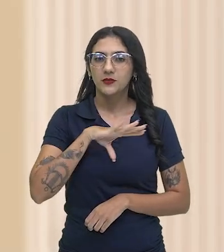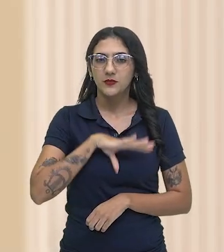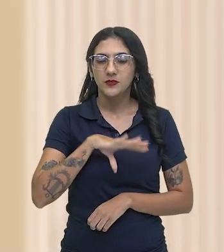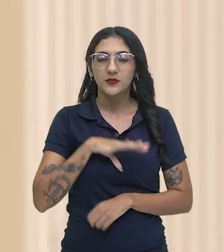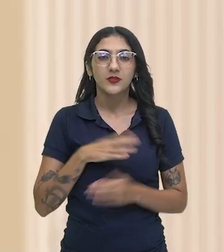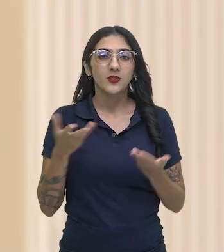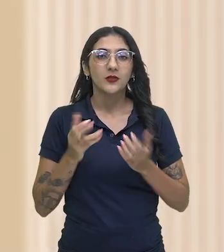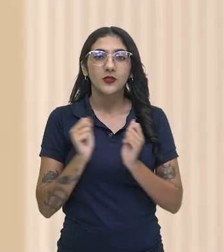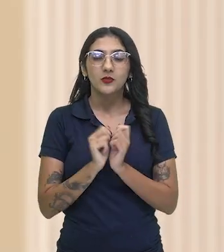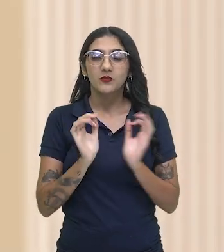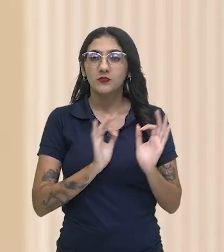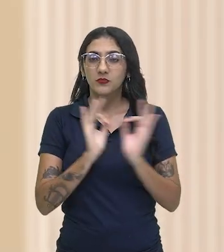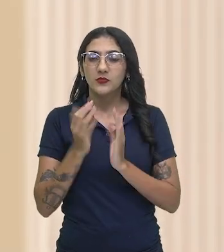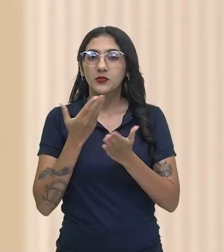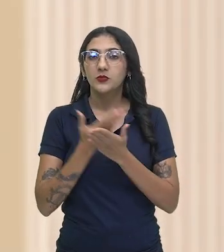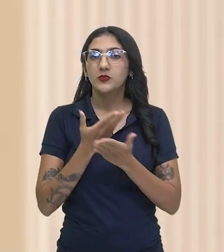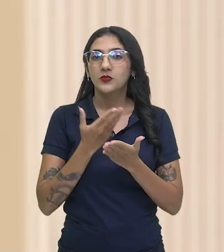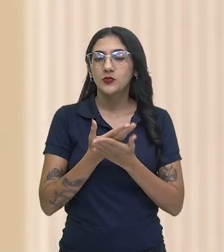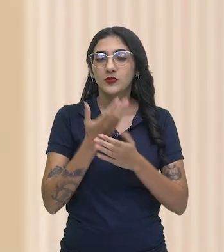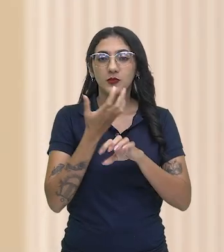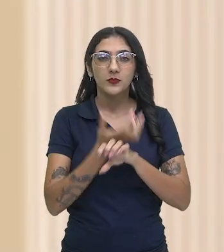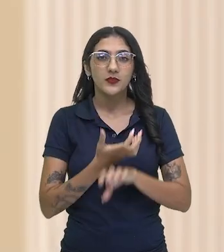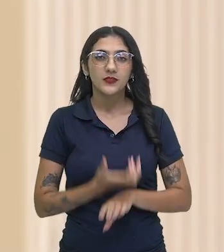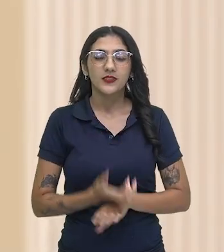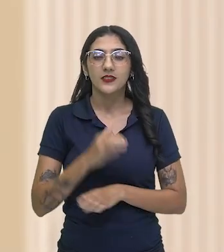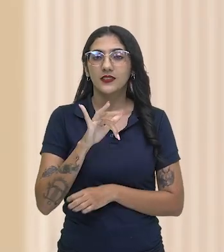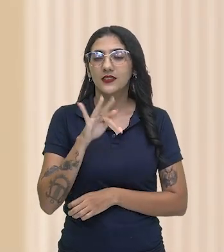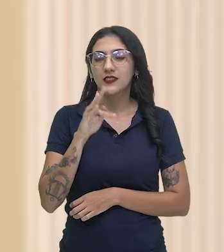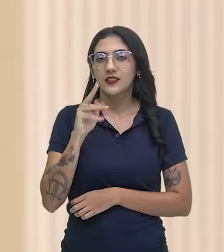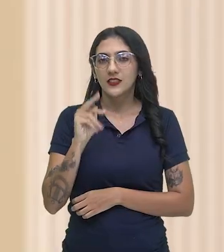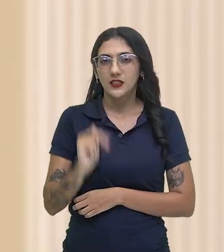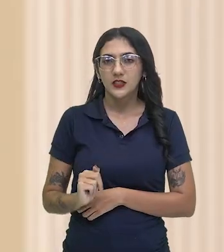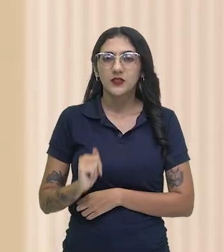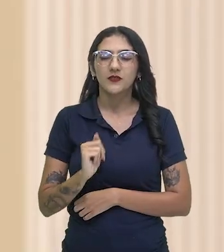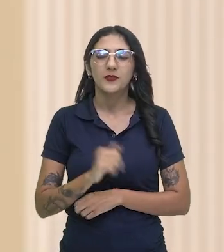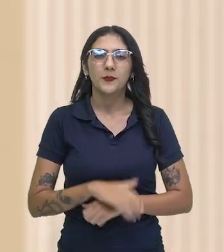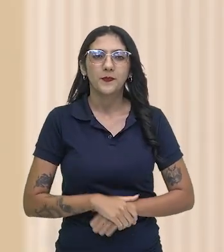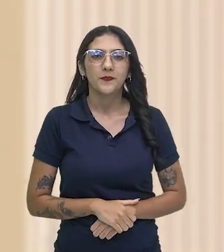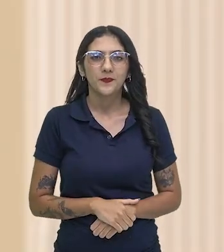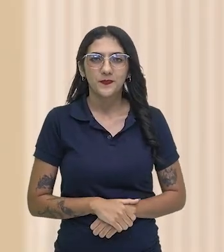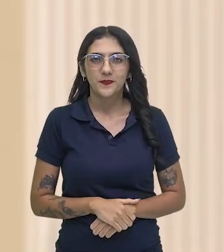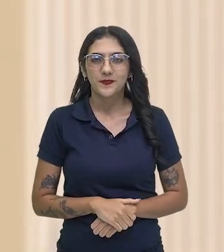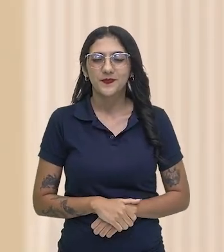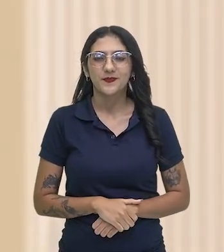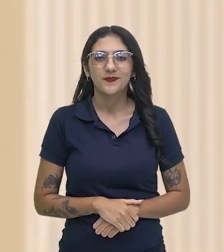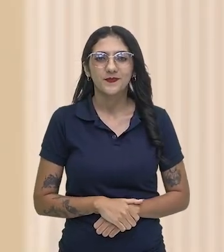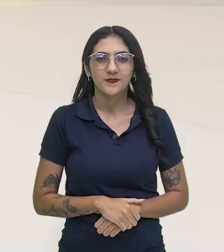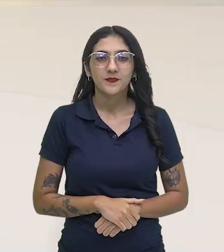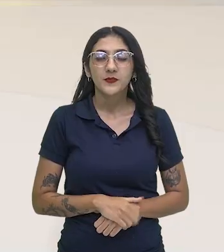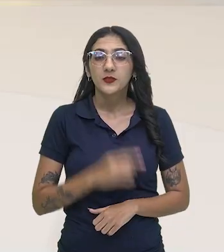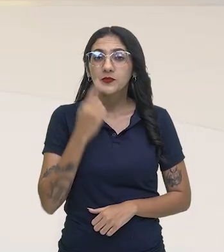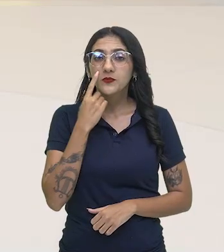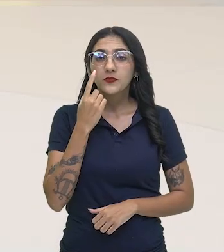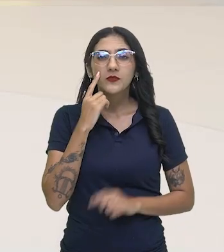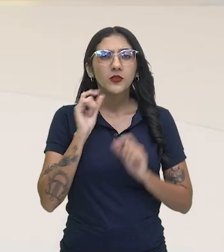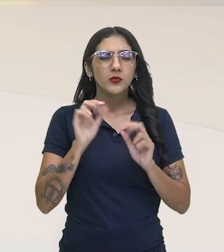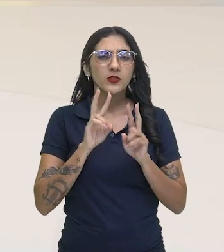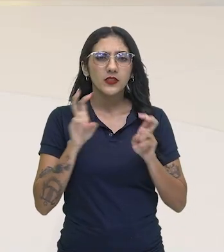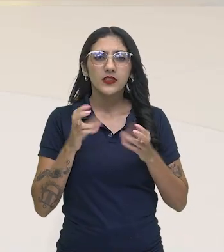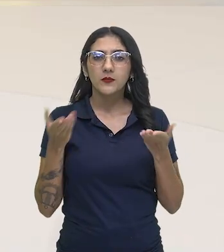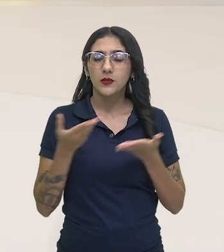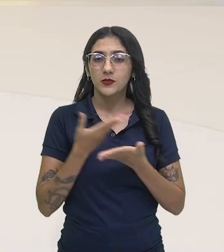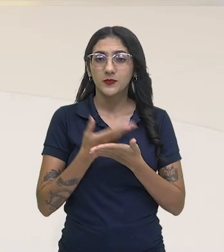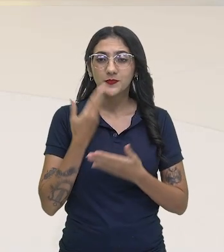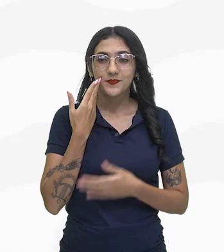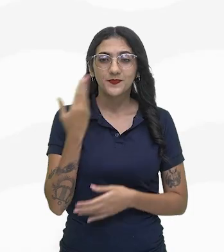ministrando este componente que é o nosso itinerário formativo de aprofundamento. Vamos ver o que temos na aula